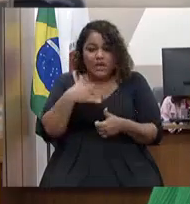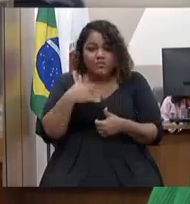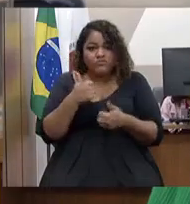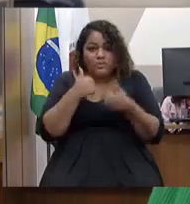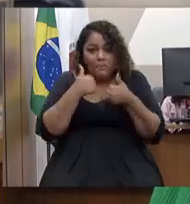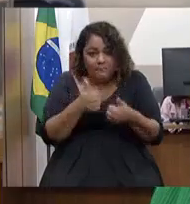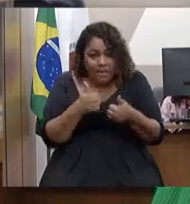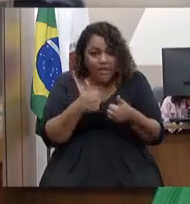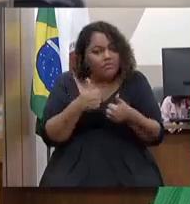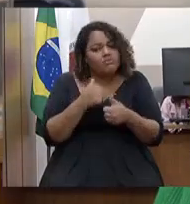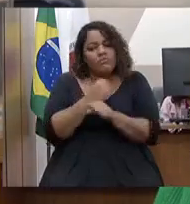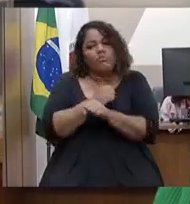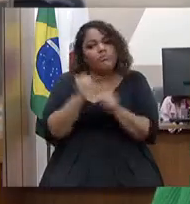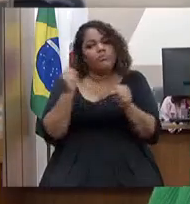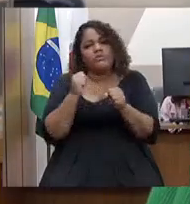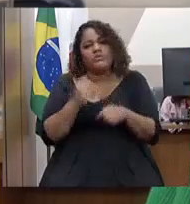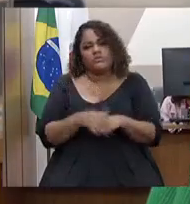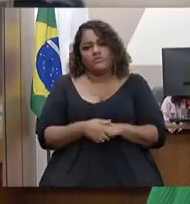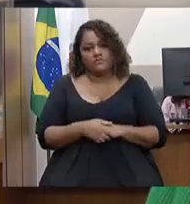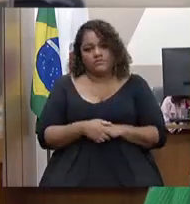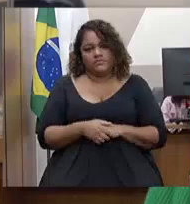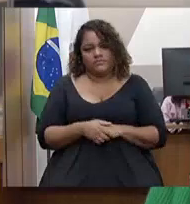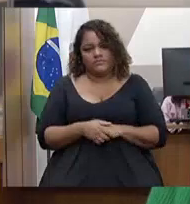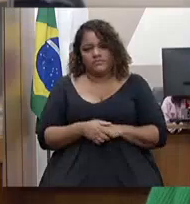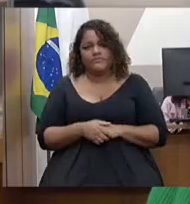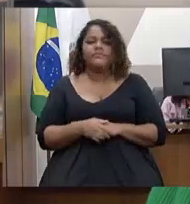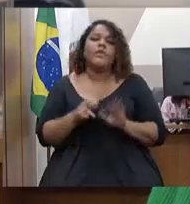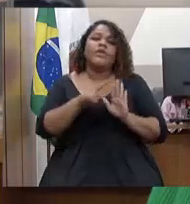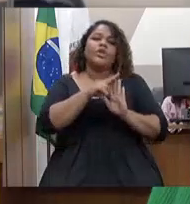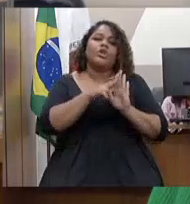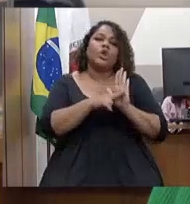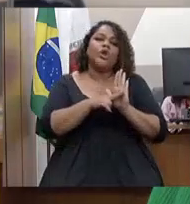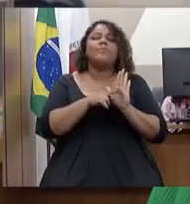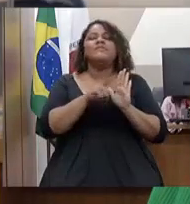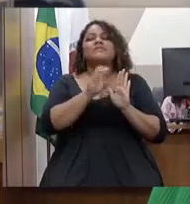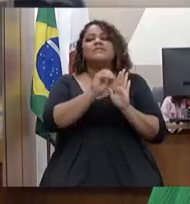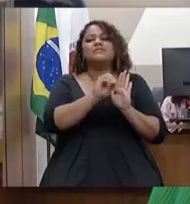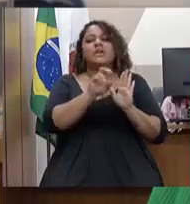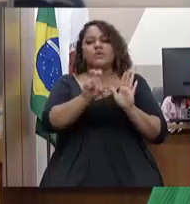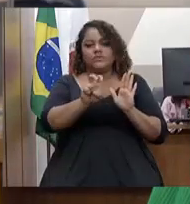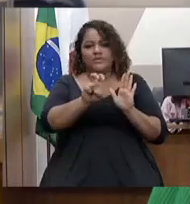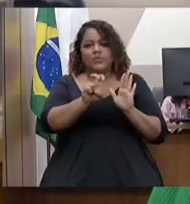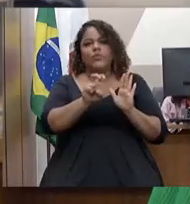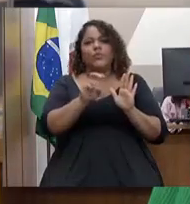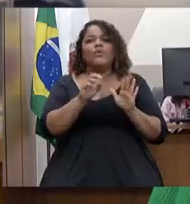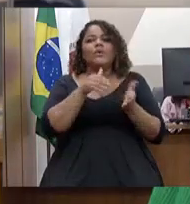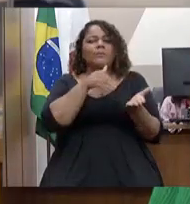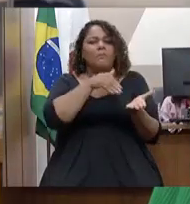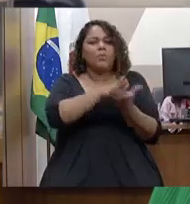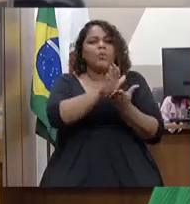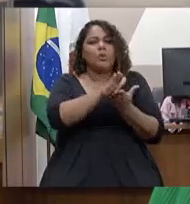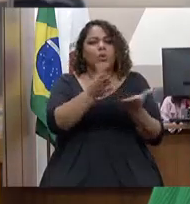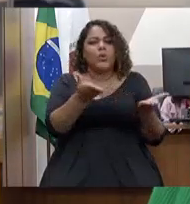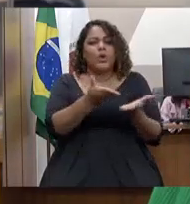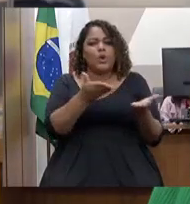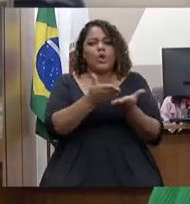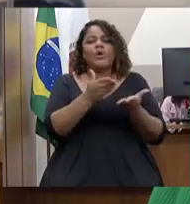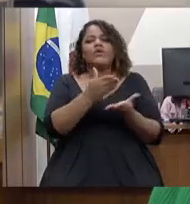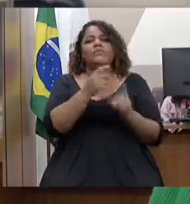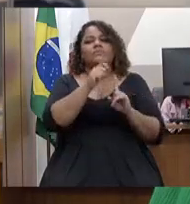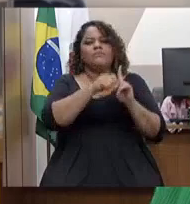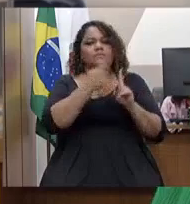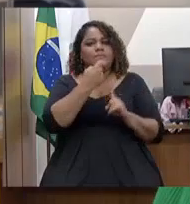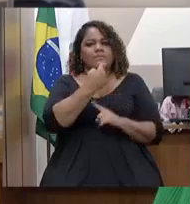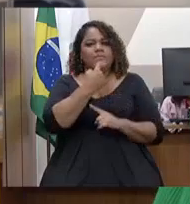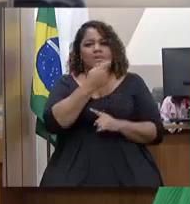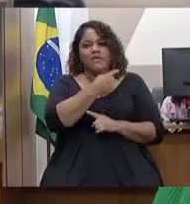a norma 05 publicada Agora em março que acrescenta-se atribuições da CIPA a prevenção e o combate